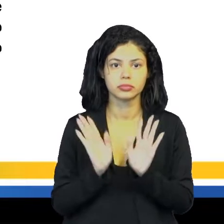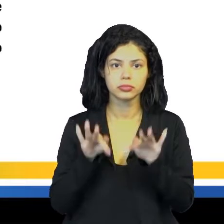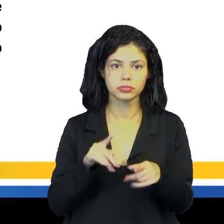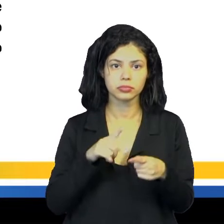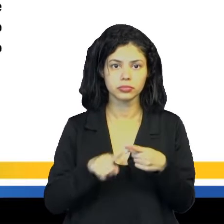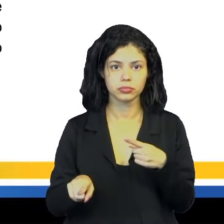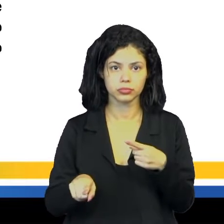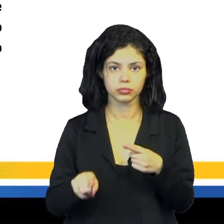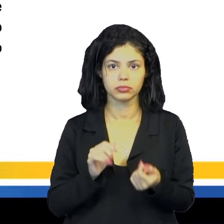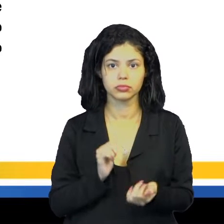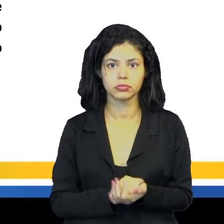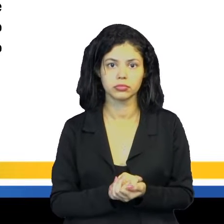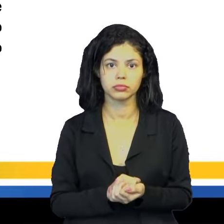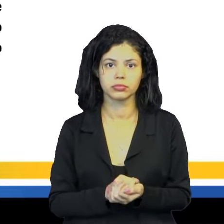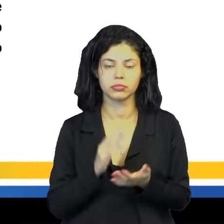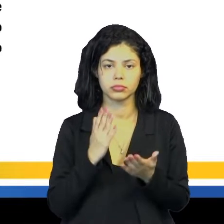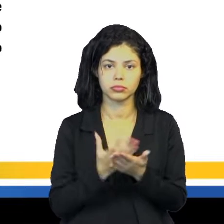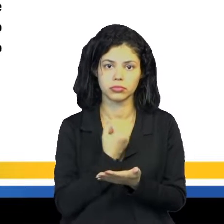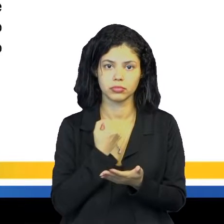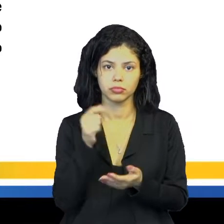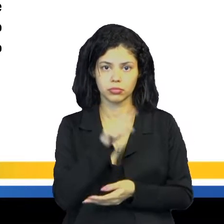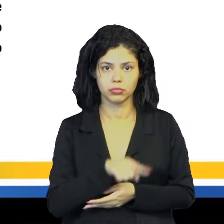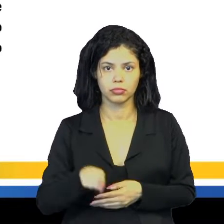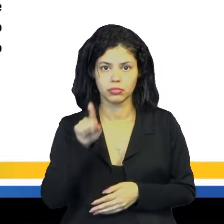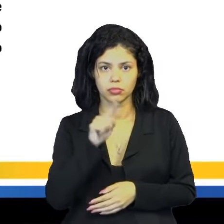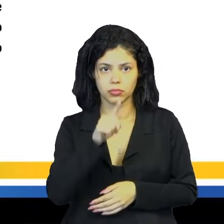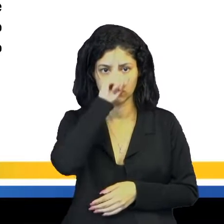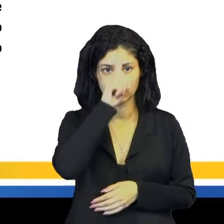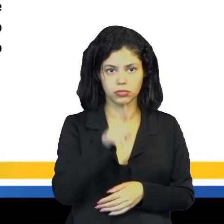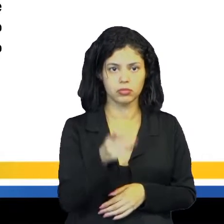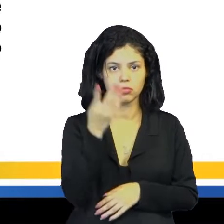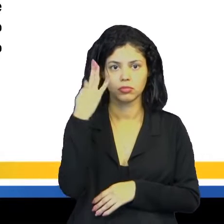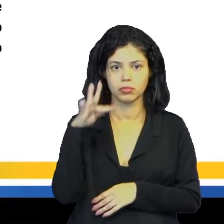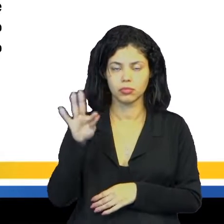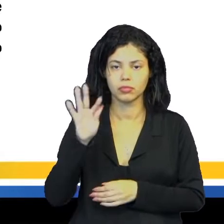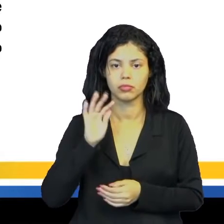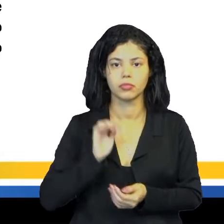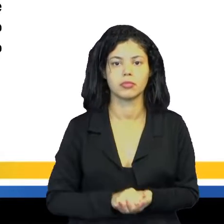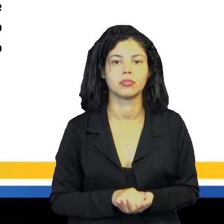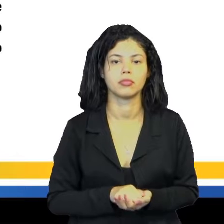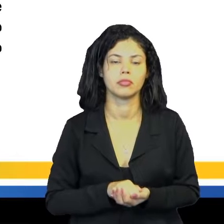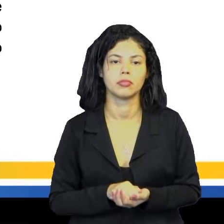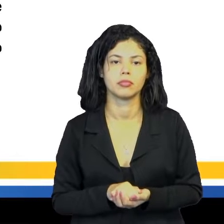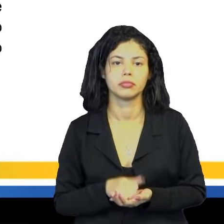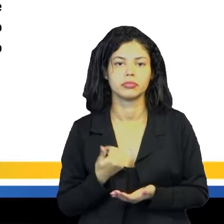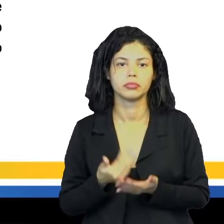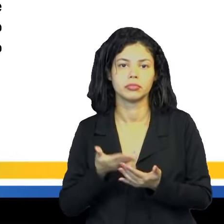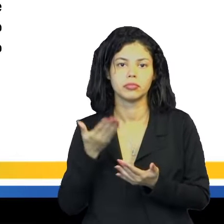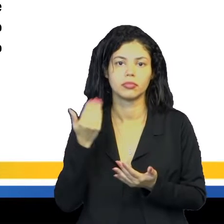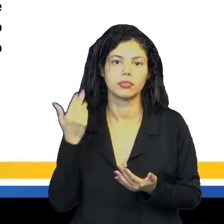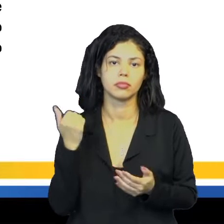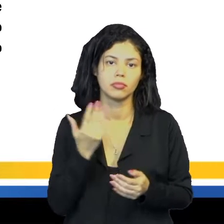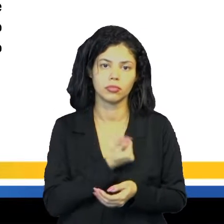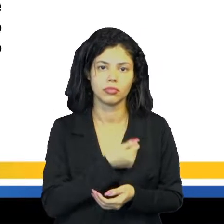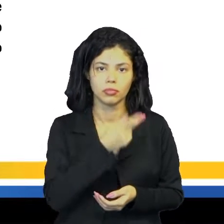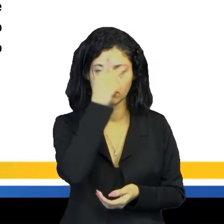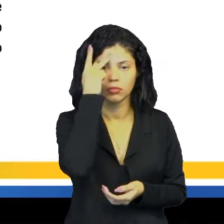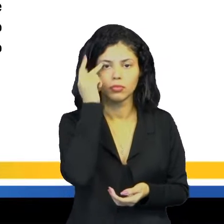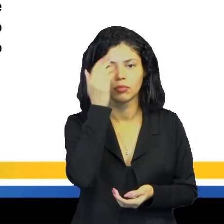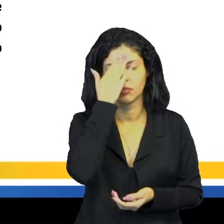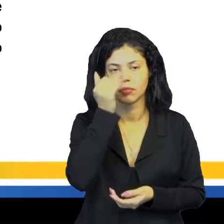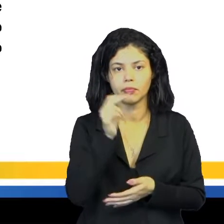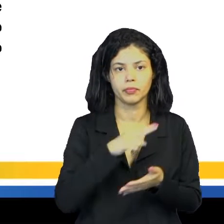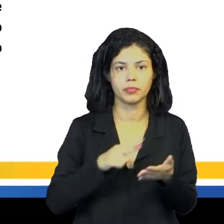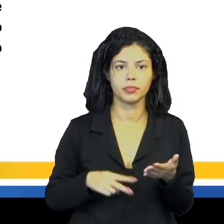ser proibida e retirada de circulação pelas autoridades francesas. Claro, na época, o número de pessoas que